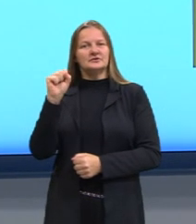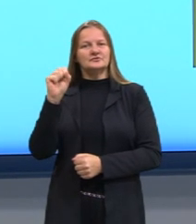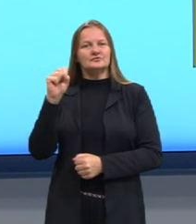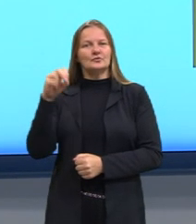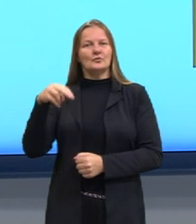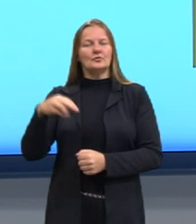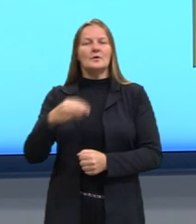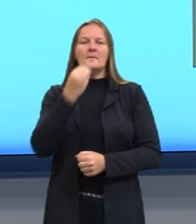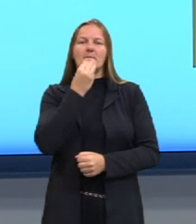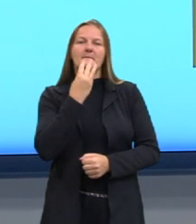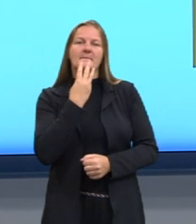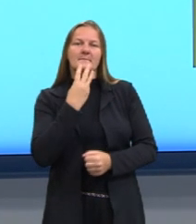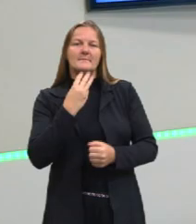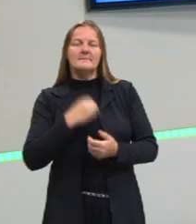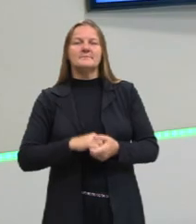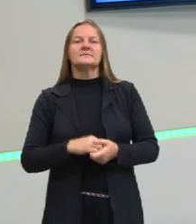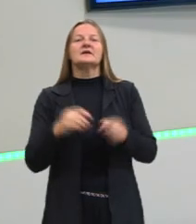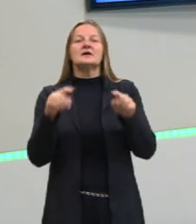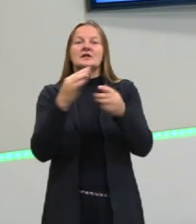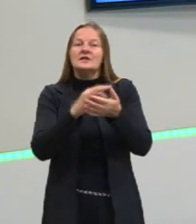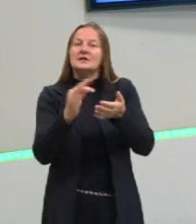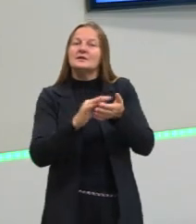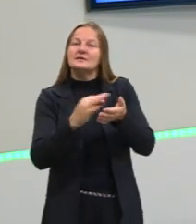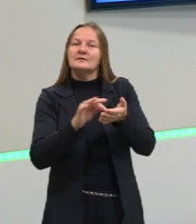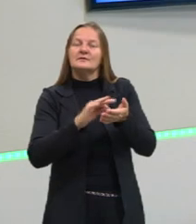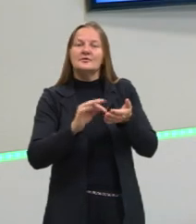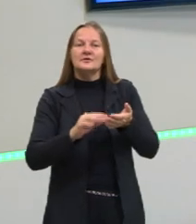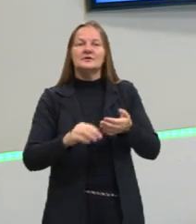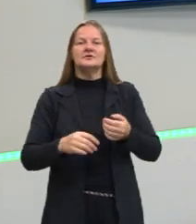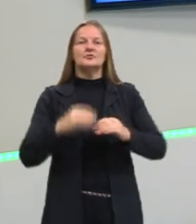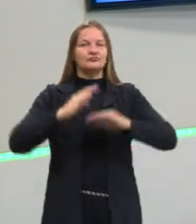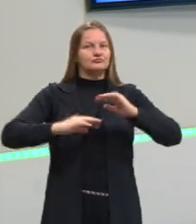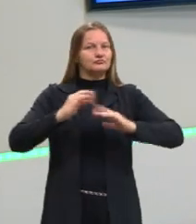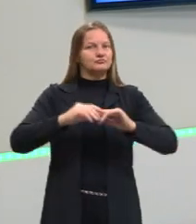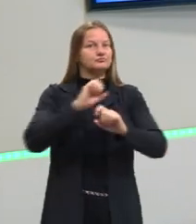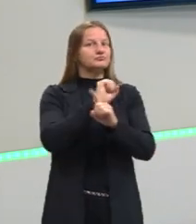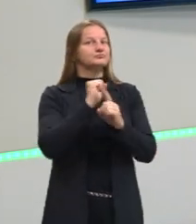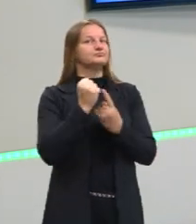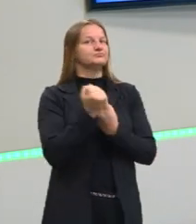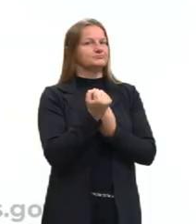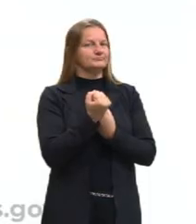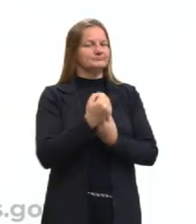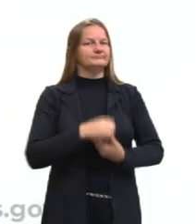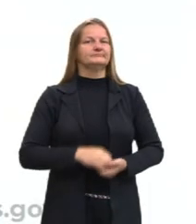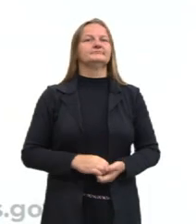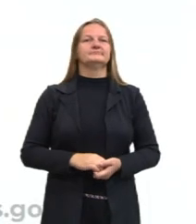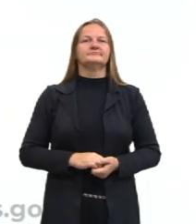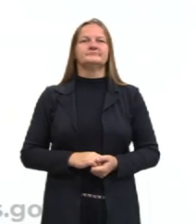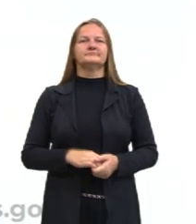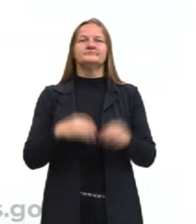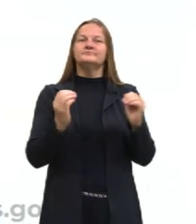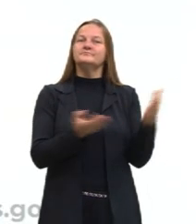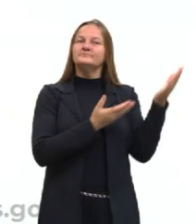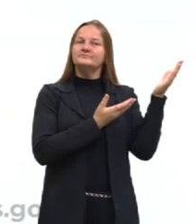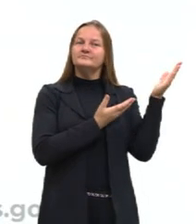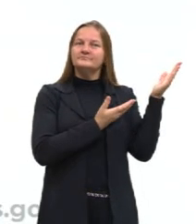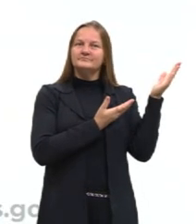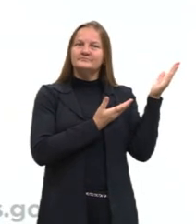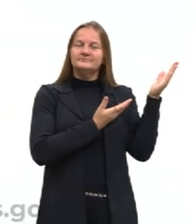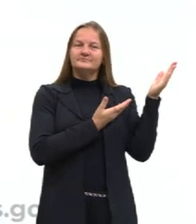Marcos ver e a teoria da ação social oi olha